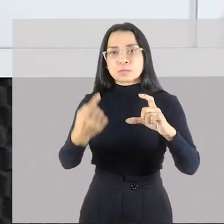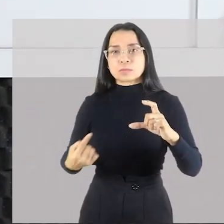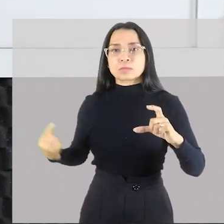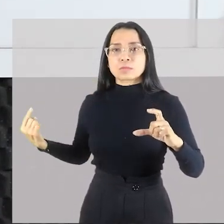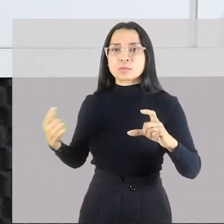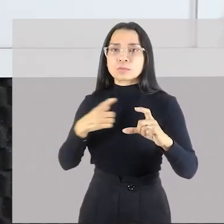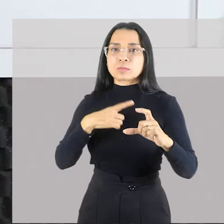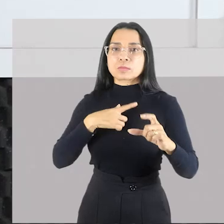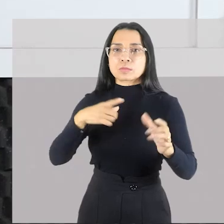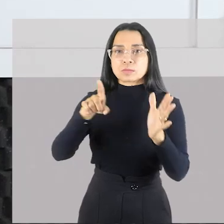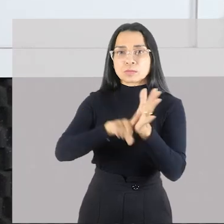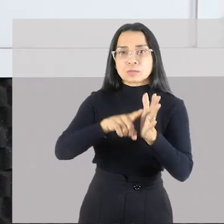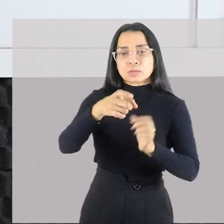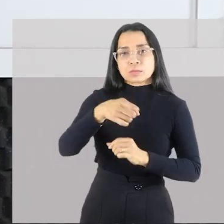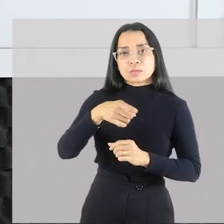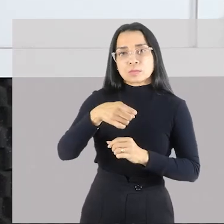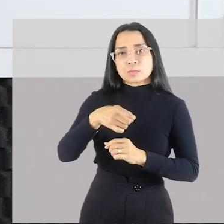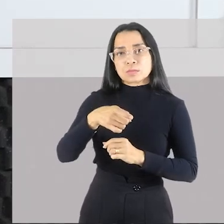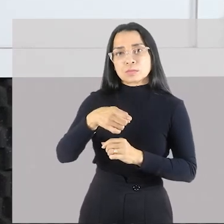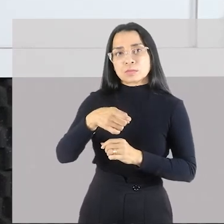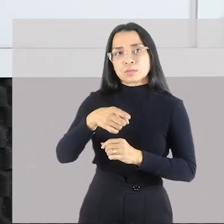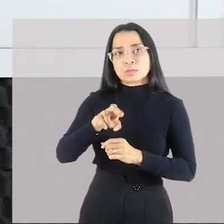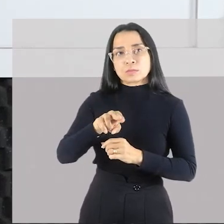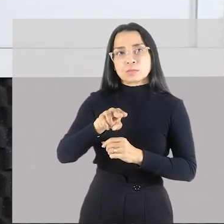nós temos menos o x, que é 3,